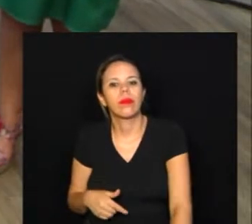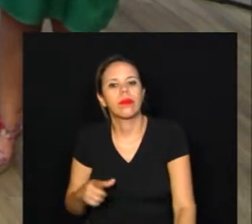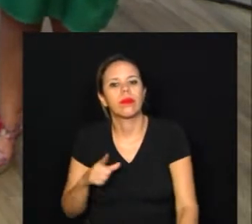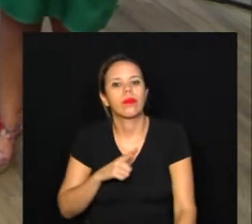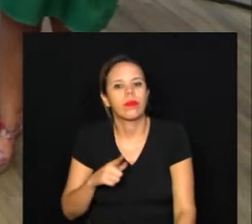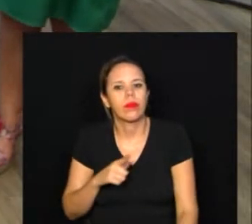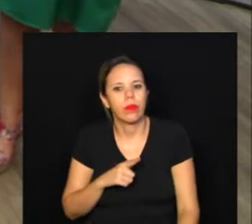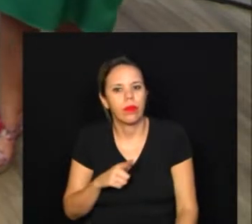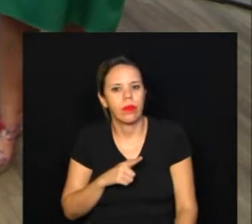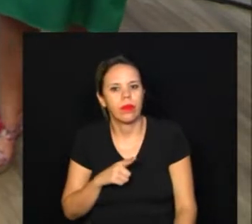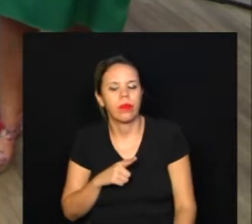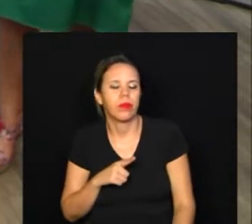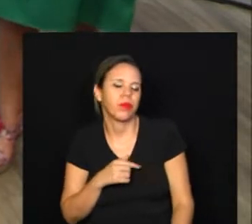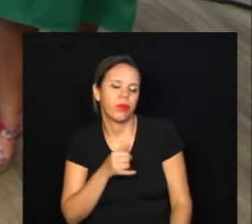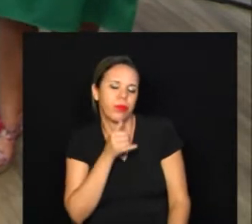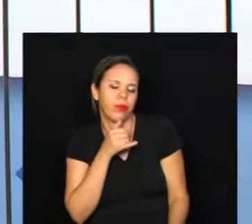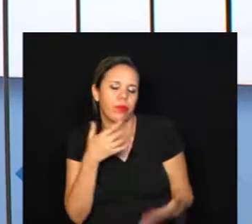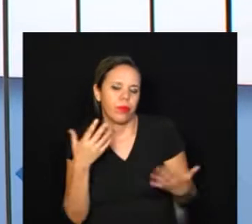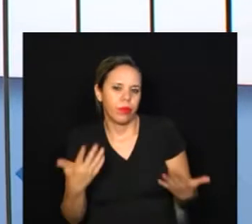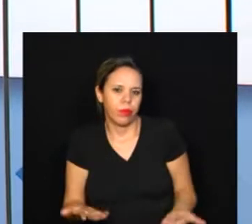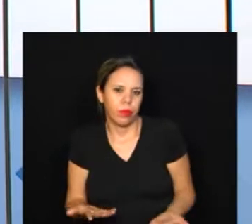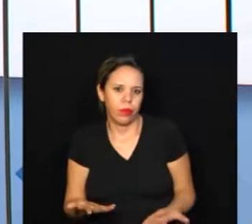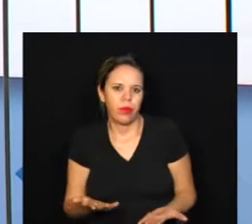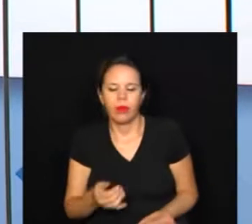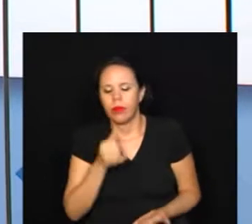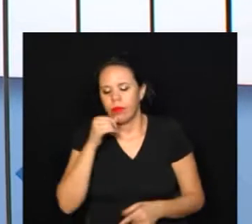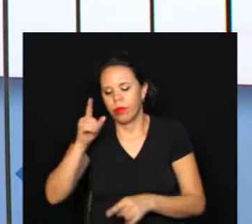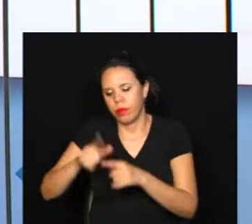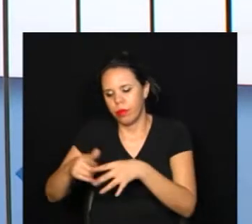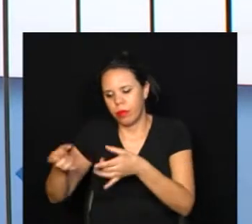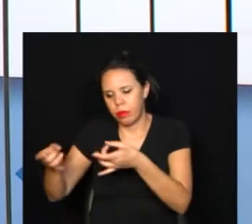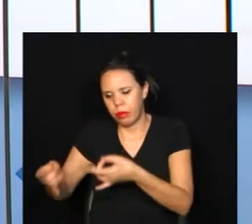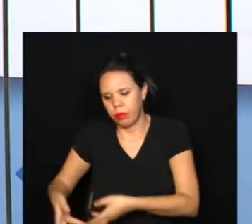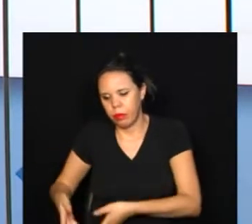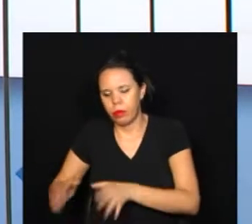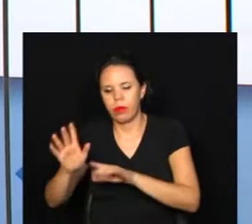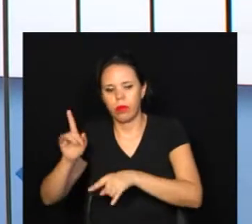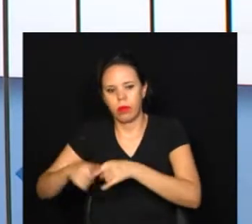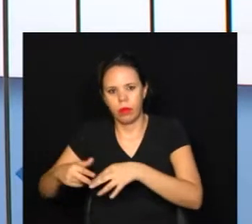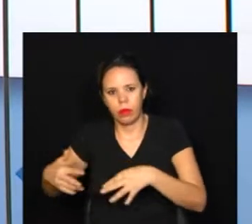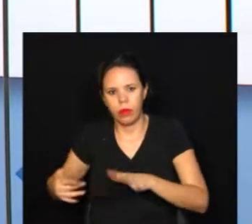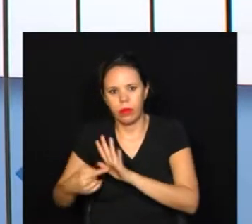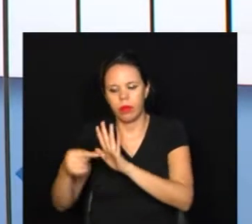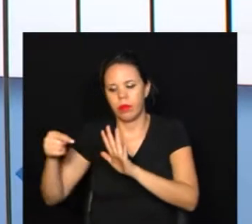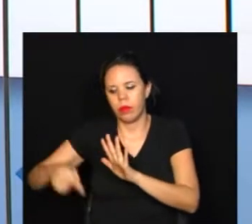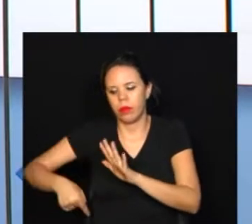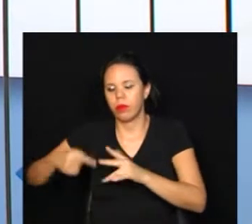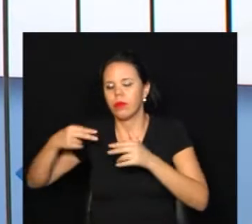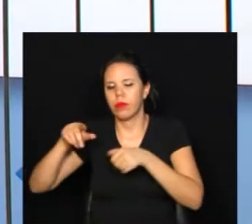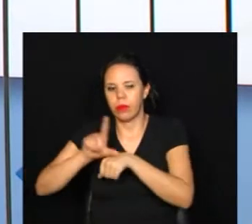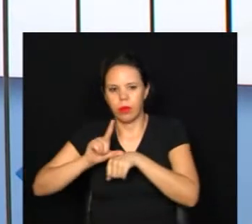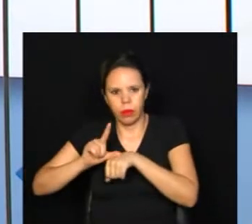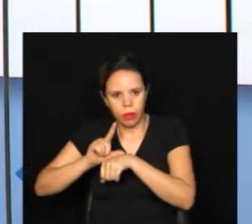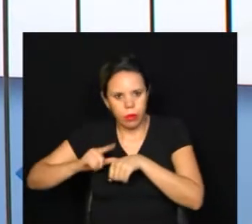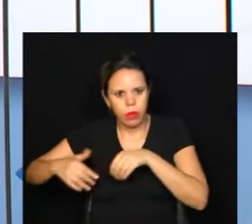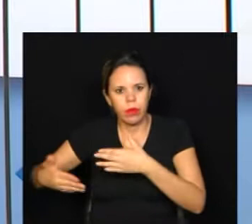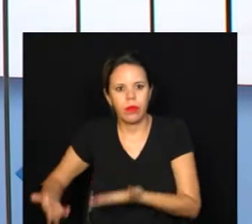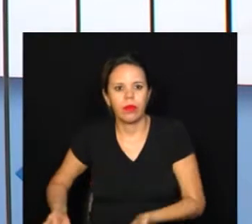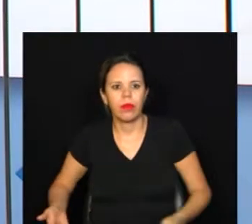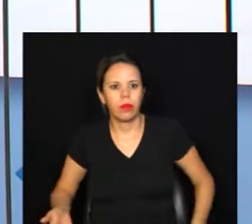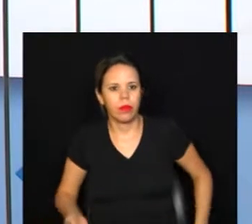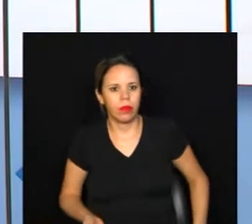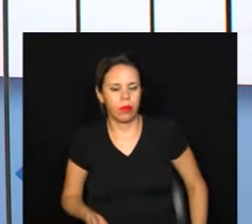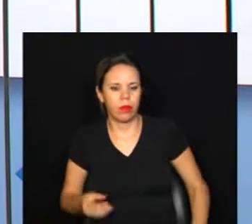aí uma questão relacionada ao descarte de materiais. Já mostramos aqui no Notícias do Legislativo